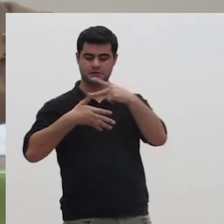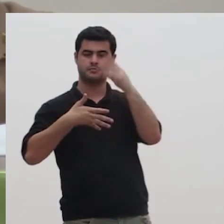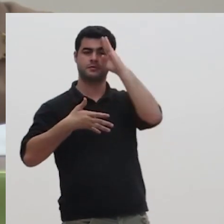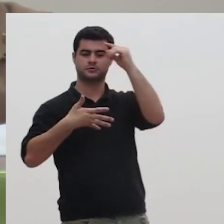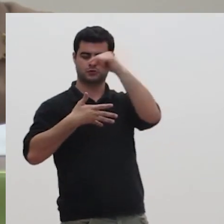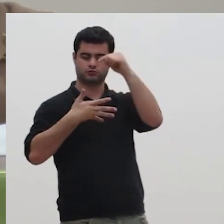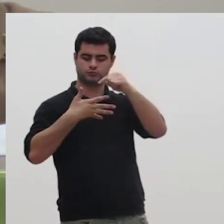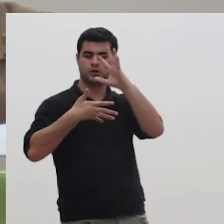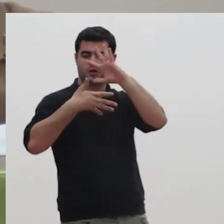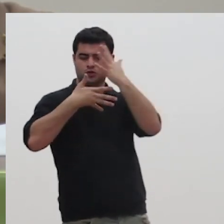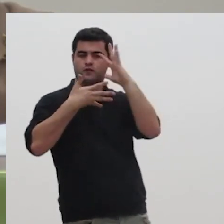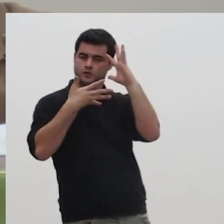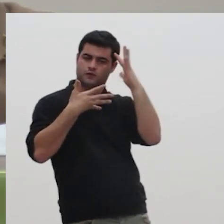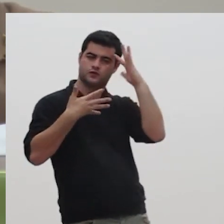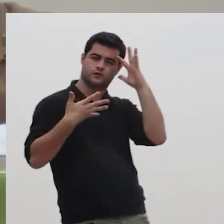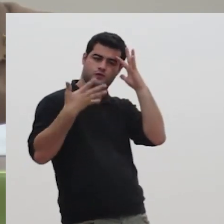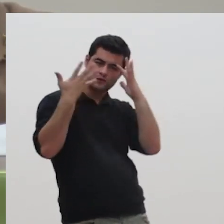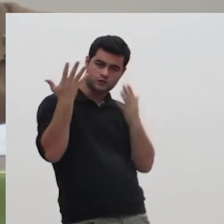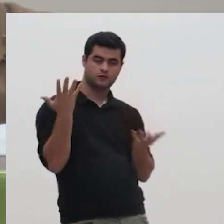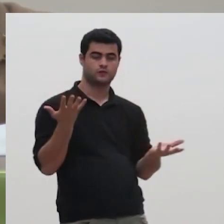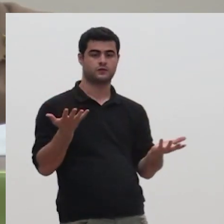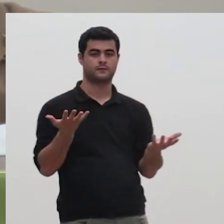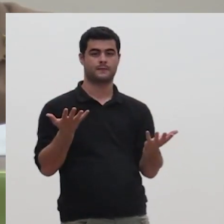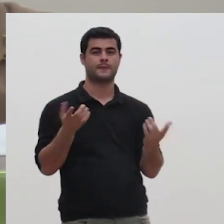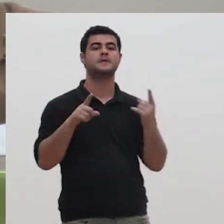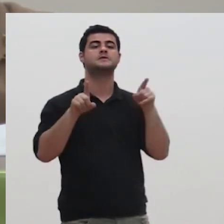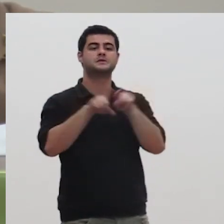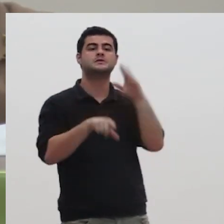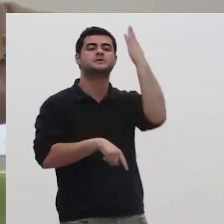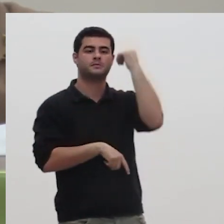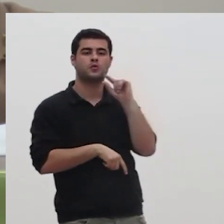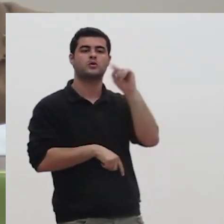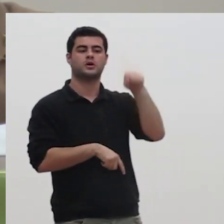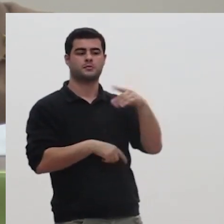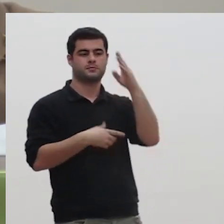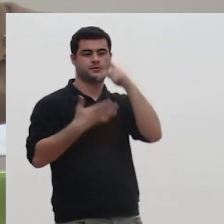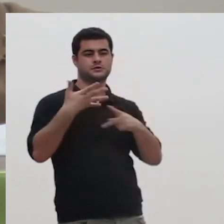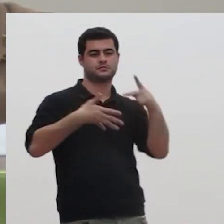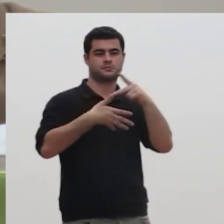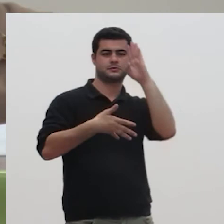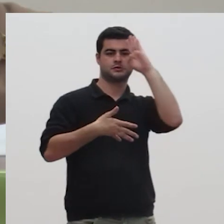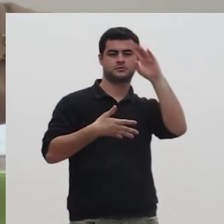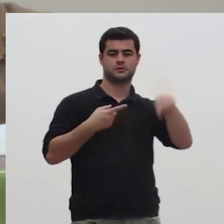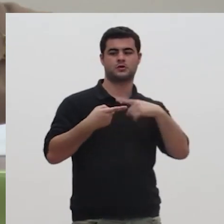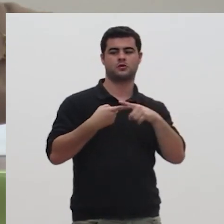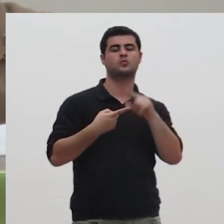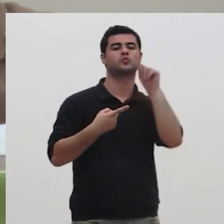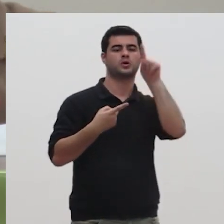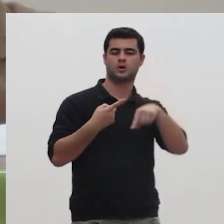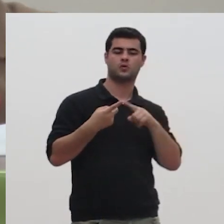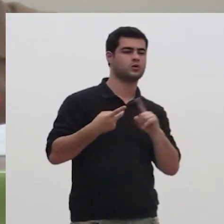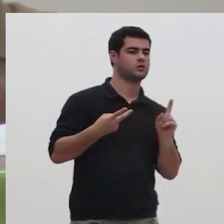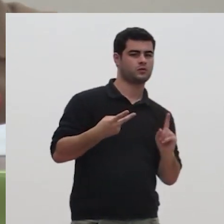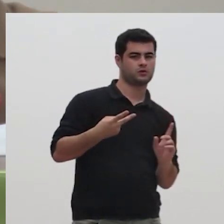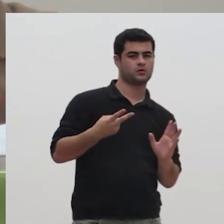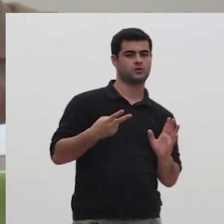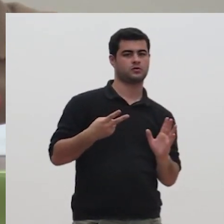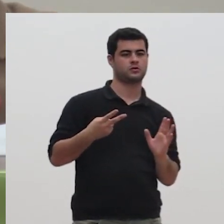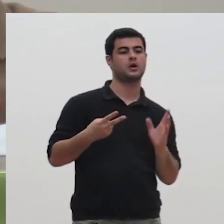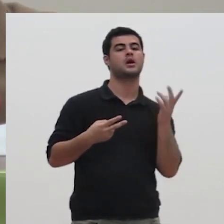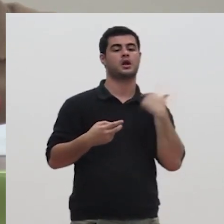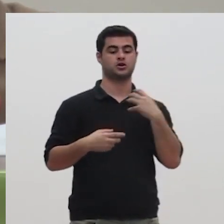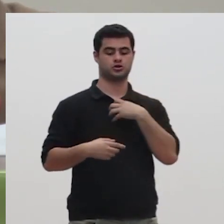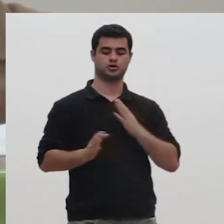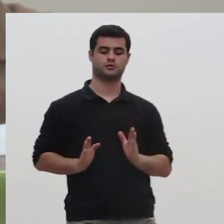de muita transparência sobre o que é prioritário e o que não é, mas a transparência aqui, de novo, ela é um meio. Para a gente chegar a essa